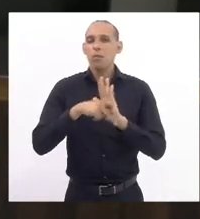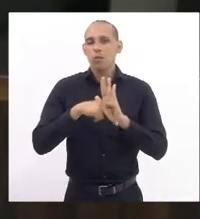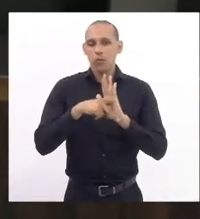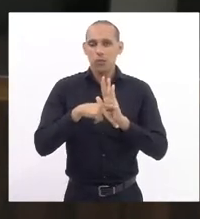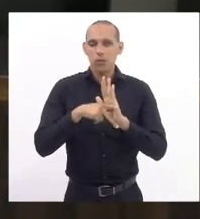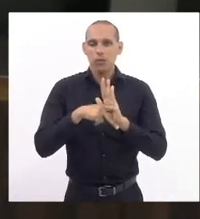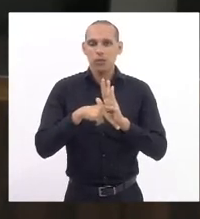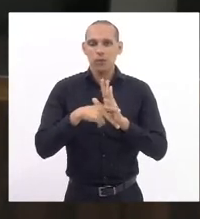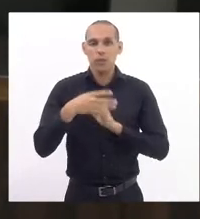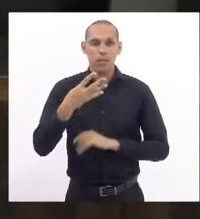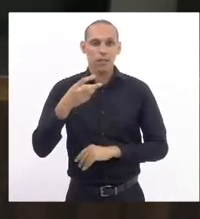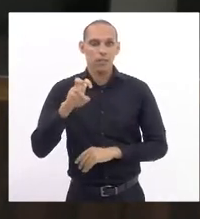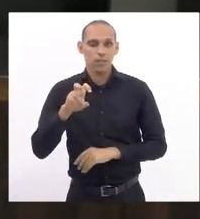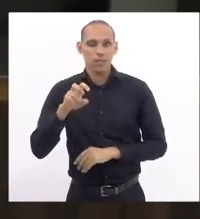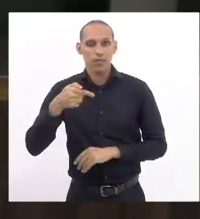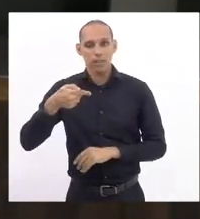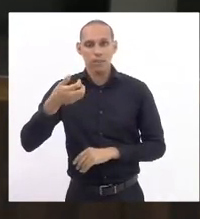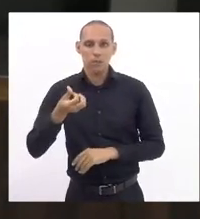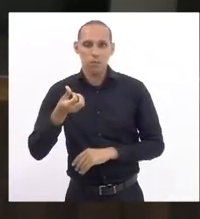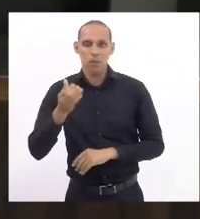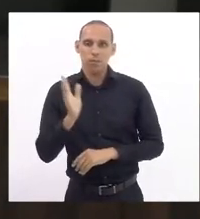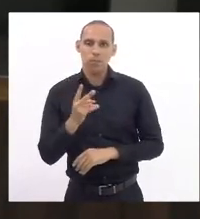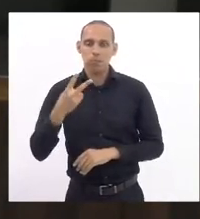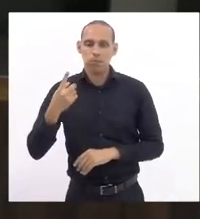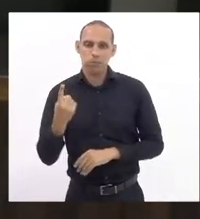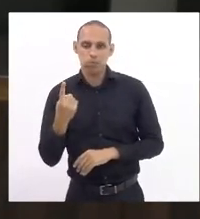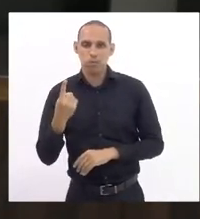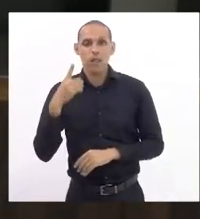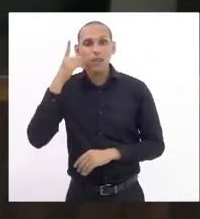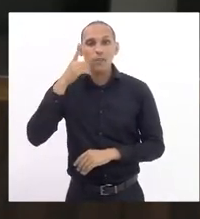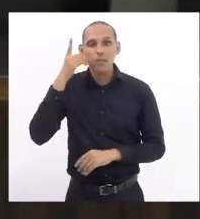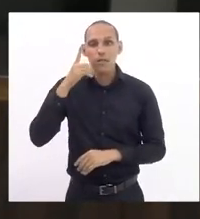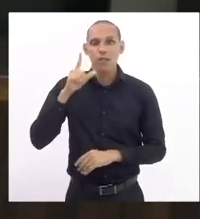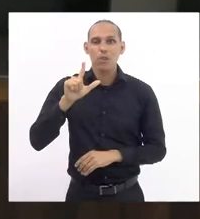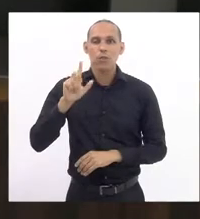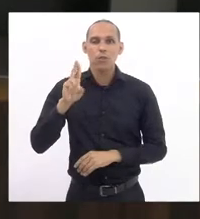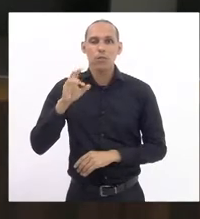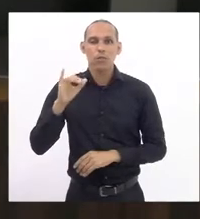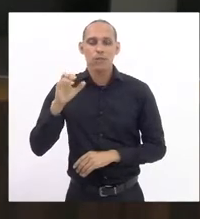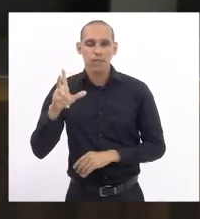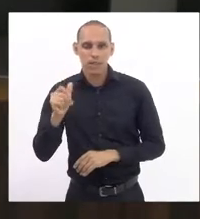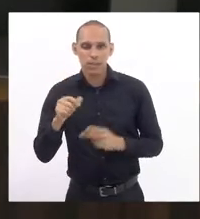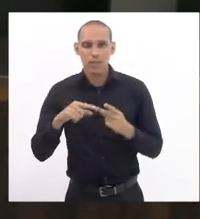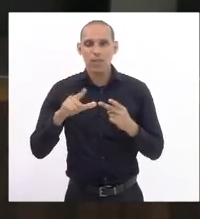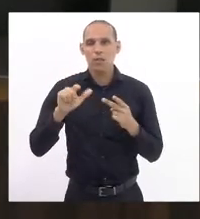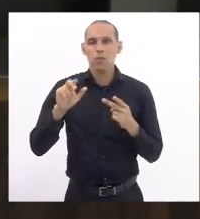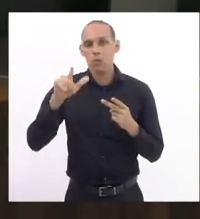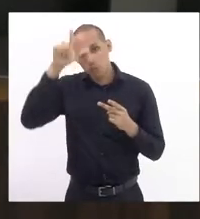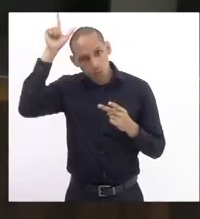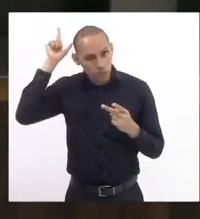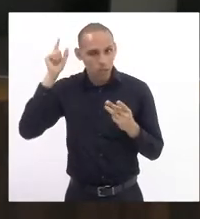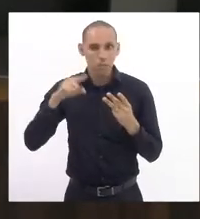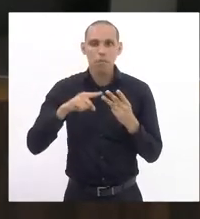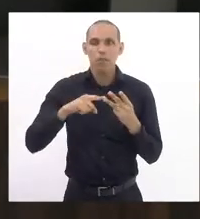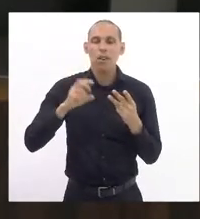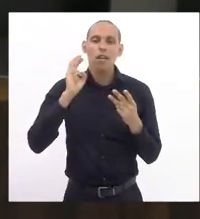número 4576-A de 21, de autoria dos deputados Lucinha, Luiz Paulo, Marta Rocha, Valdeque Carneiro.